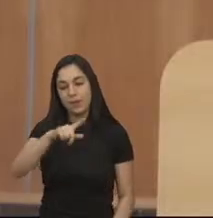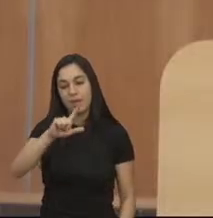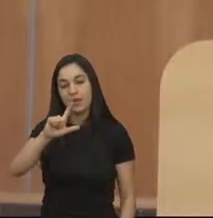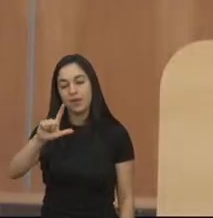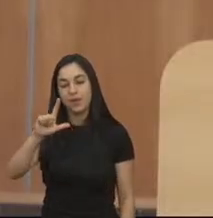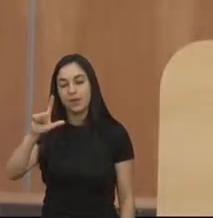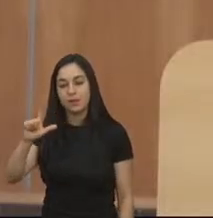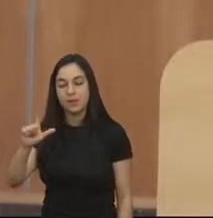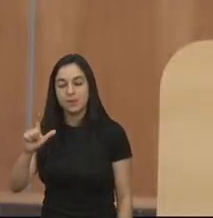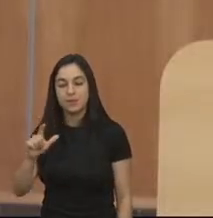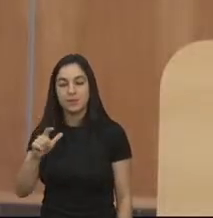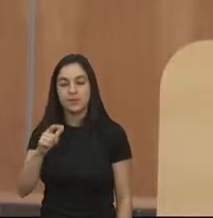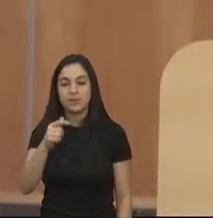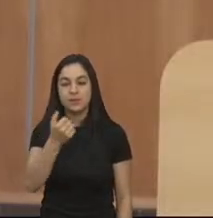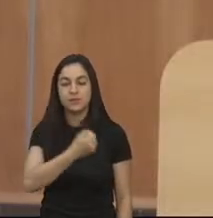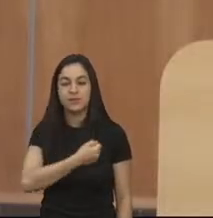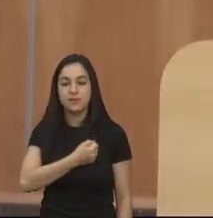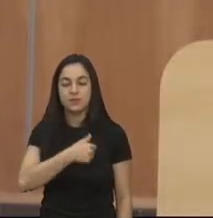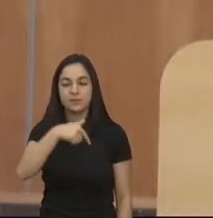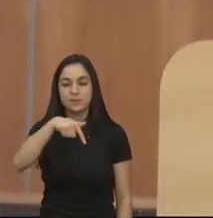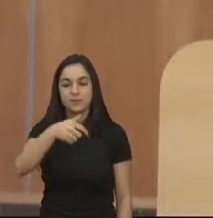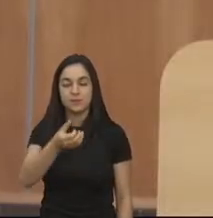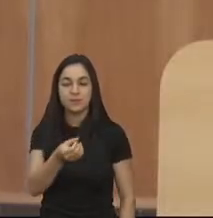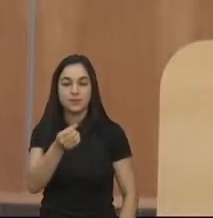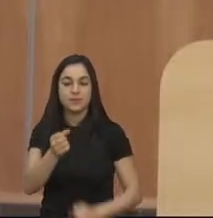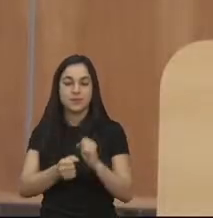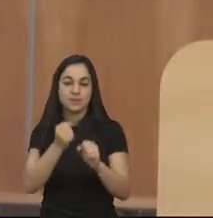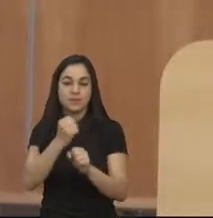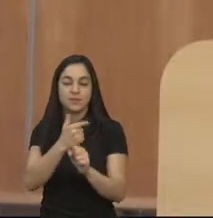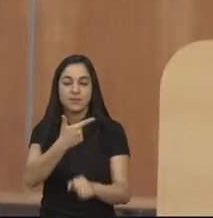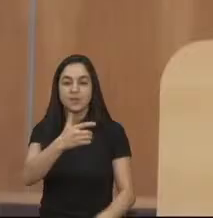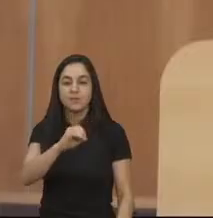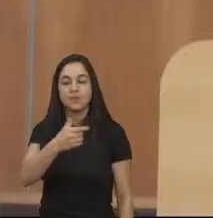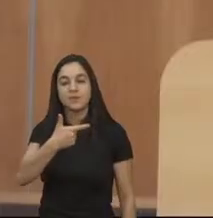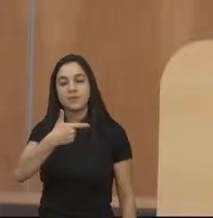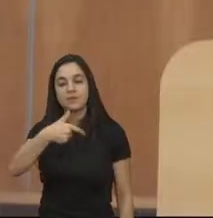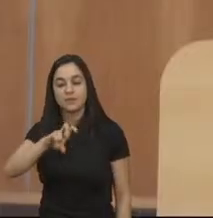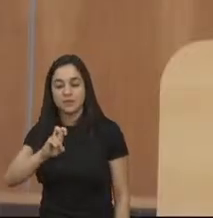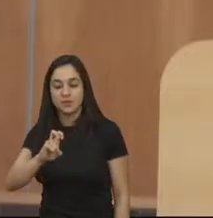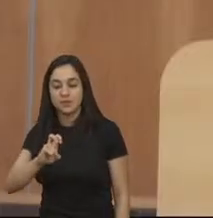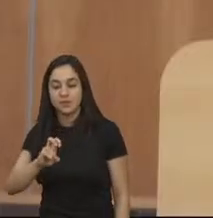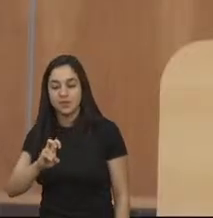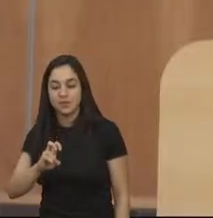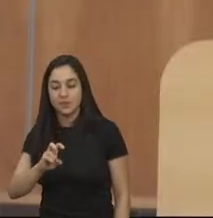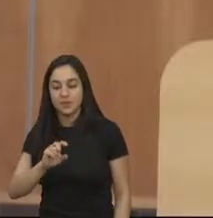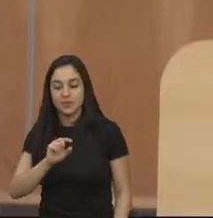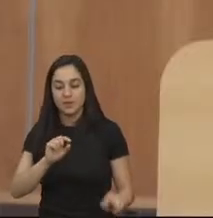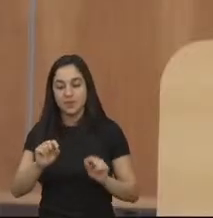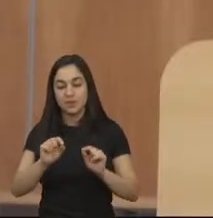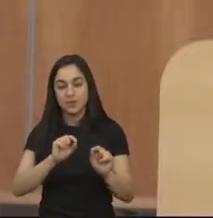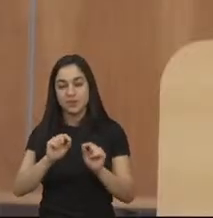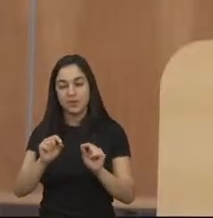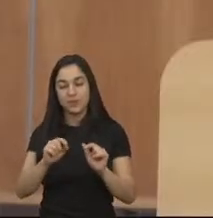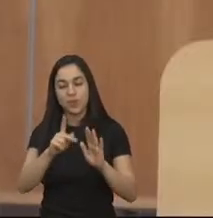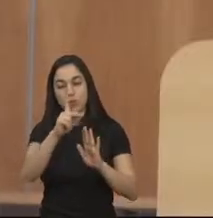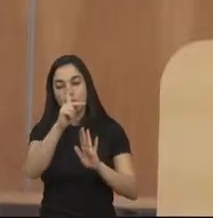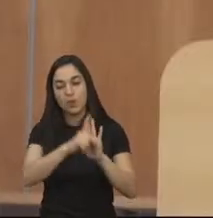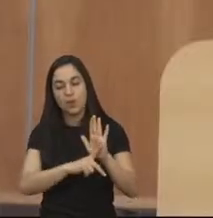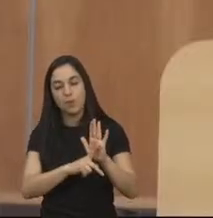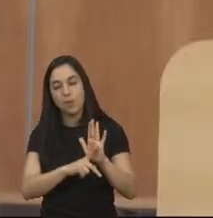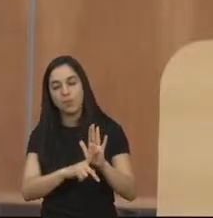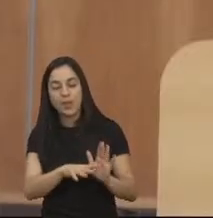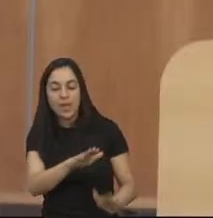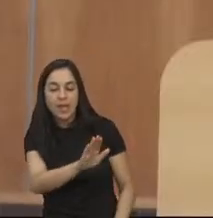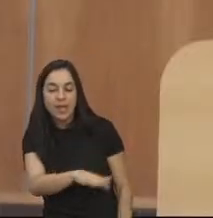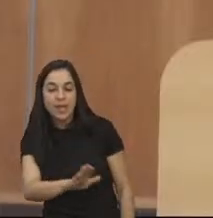PLL 76 de 2025. Institui o programa Agente de